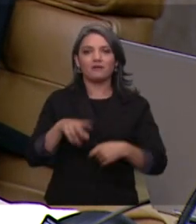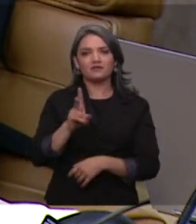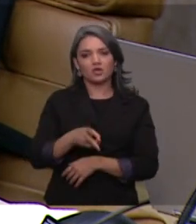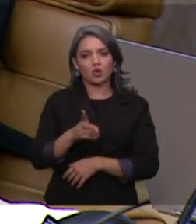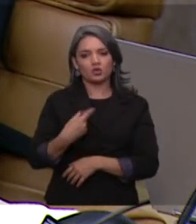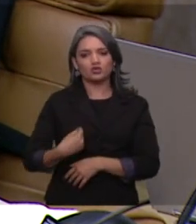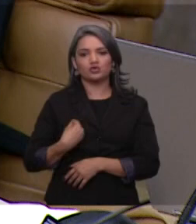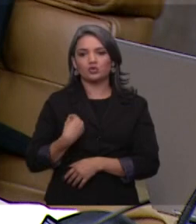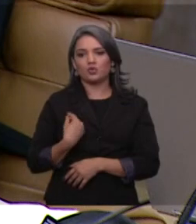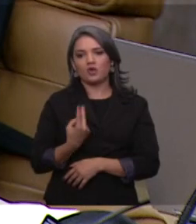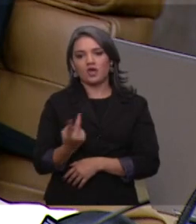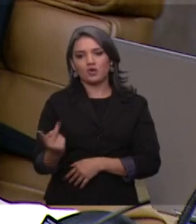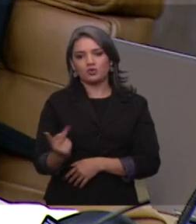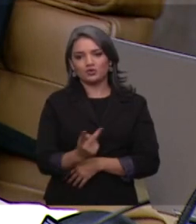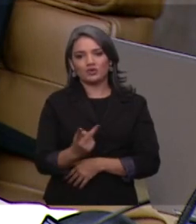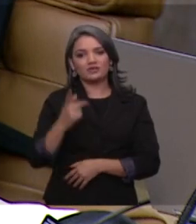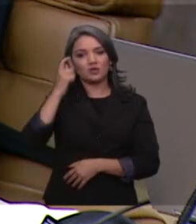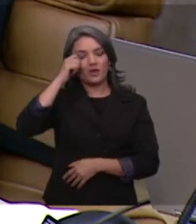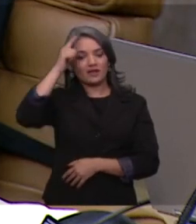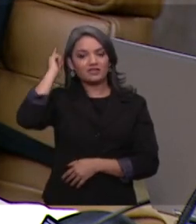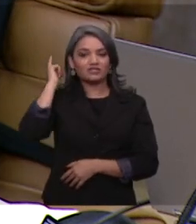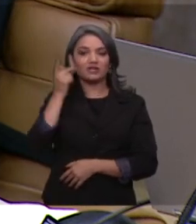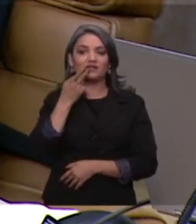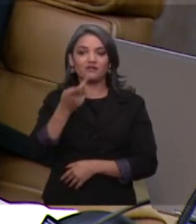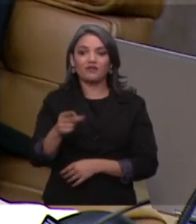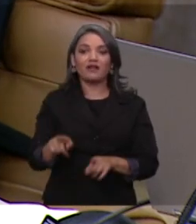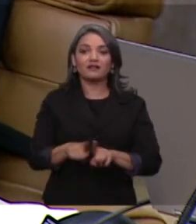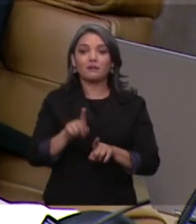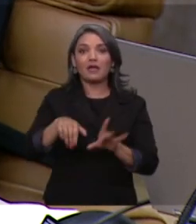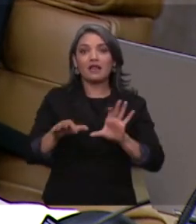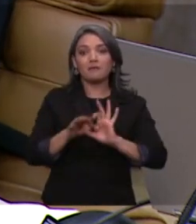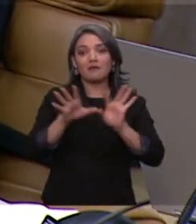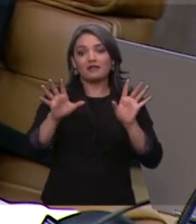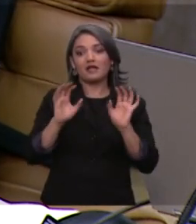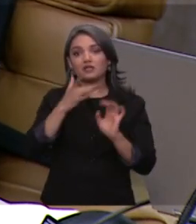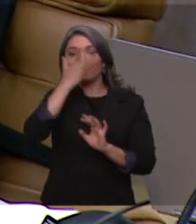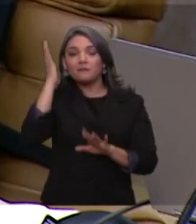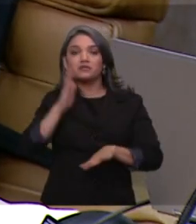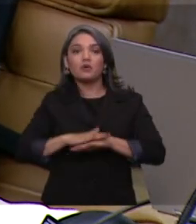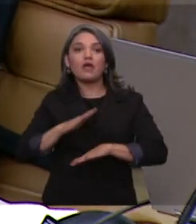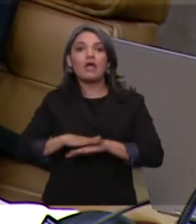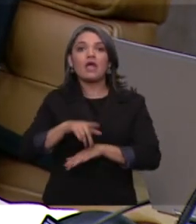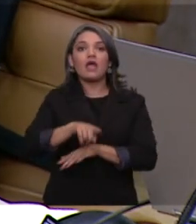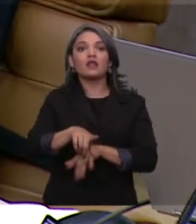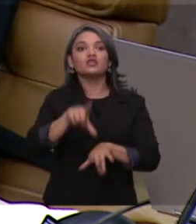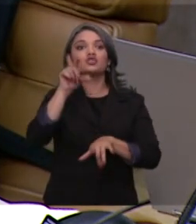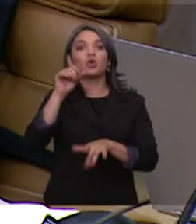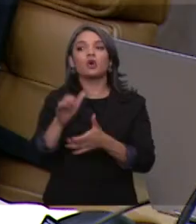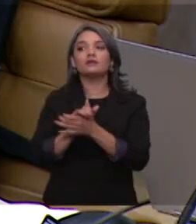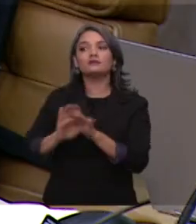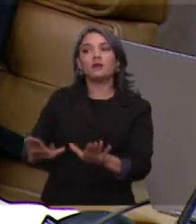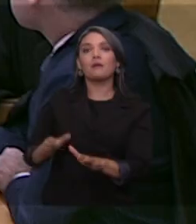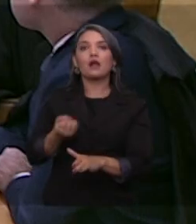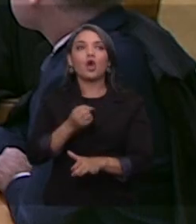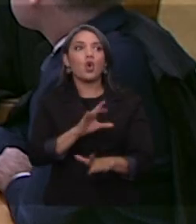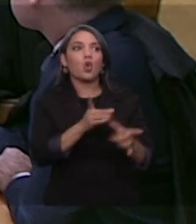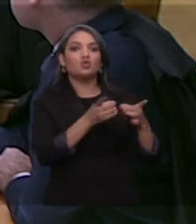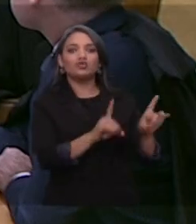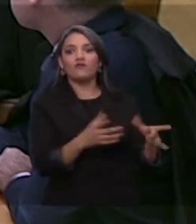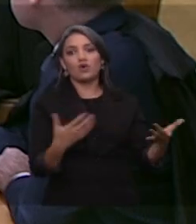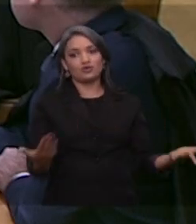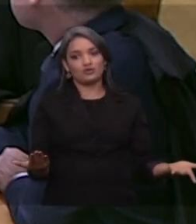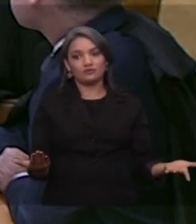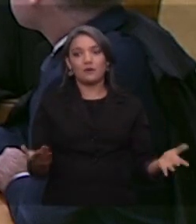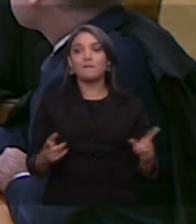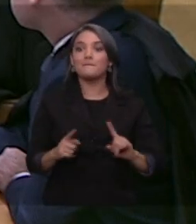uma possibilidade. O ministro Alexandre fala que isso também é liberdade, poder escolher entre a separação e o divórcio. Eu acho que, neste caso, é